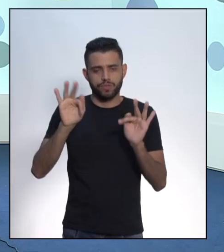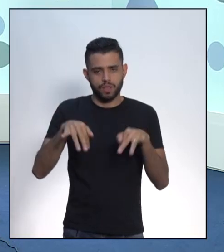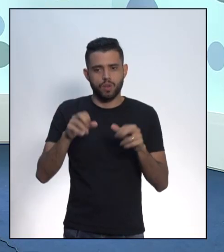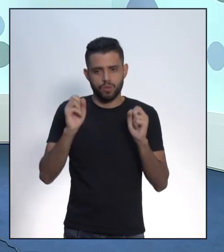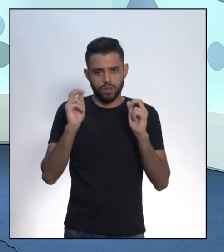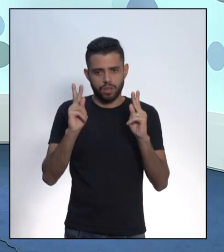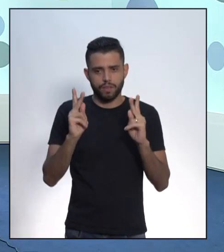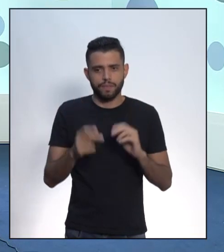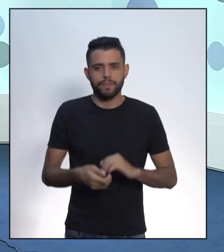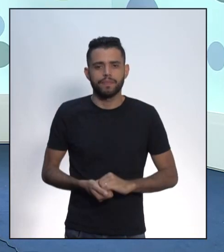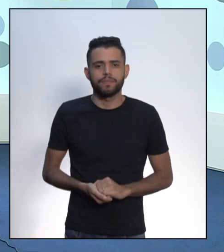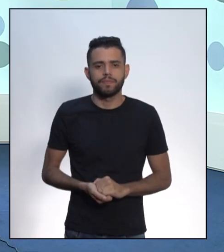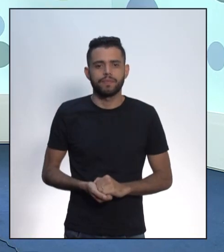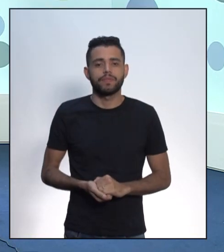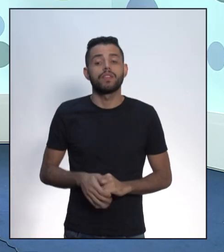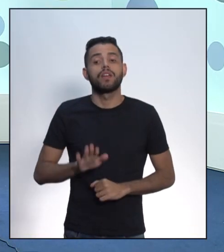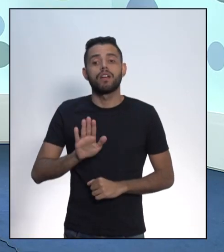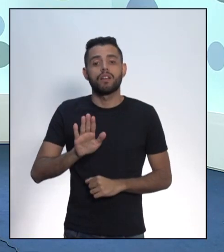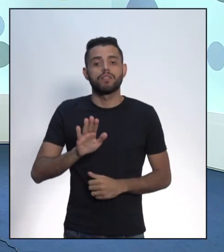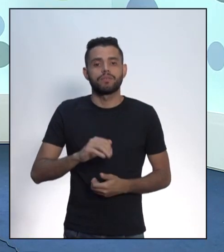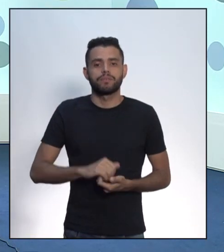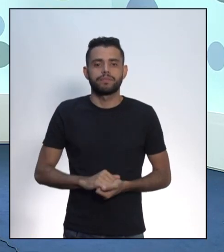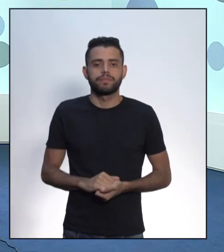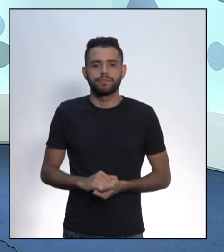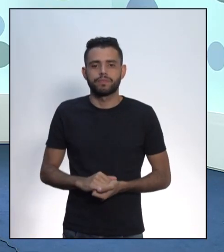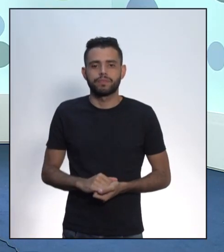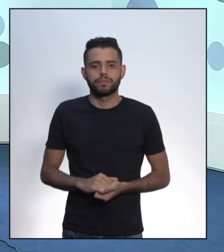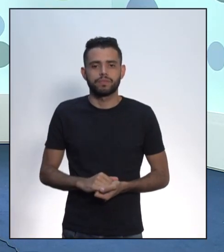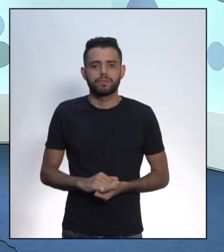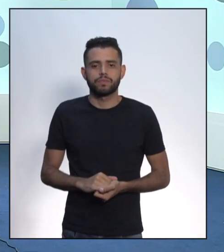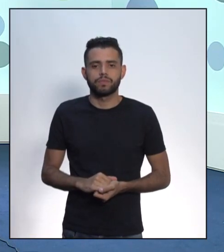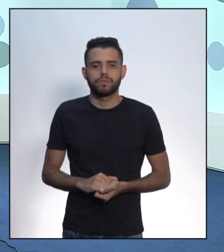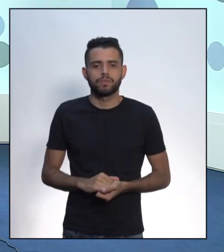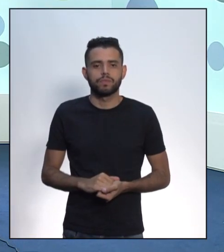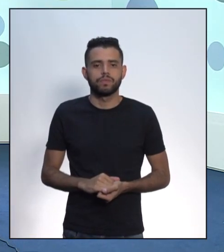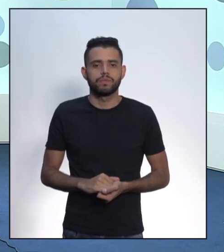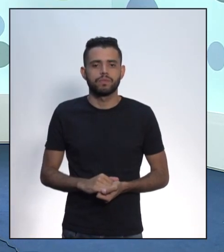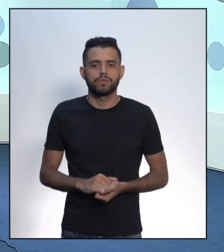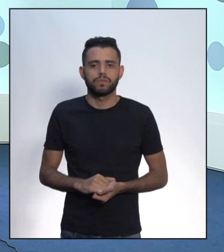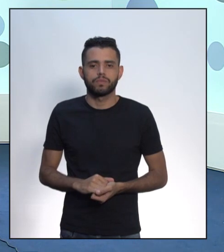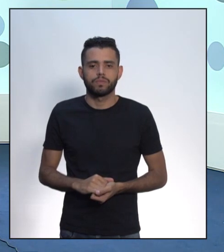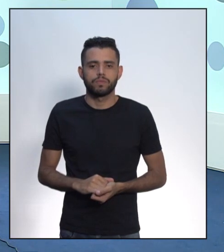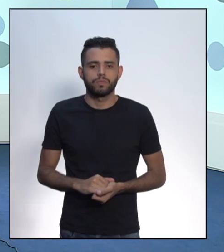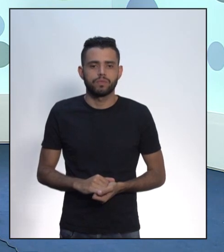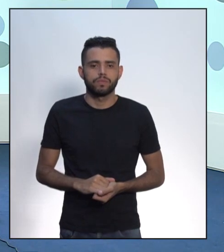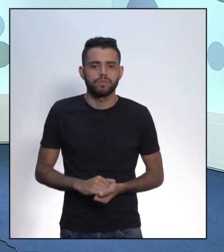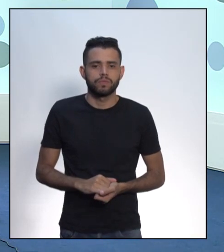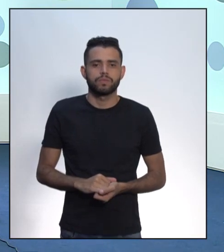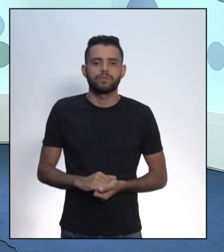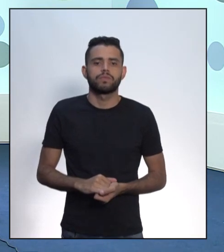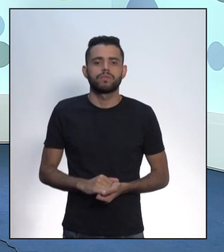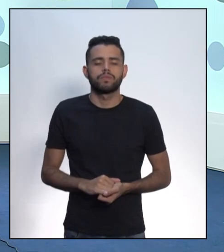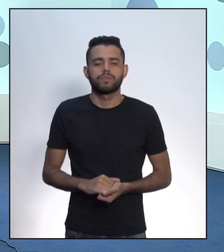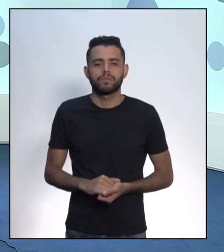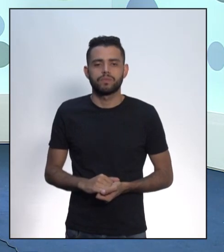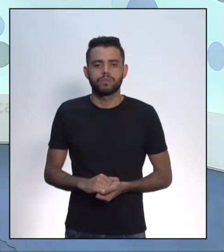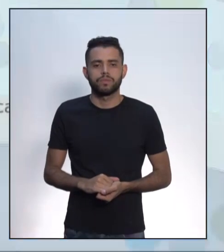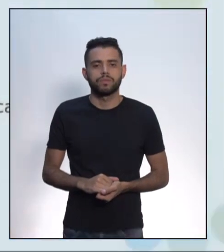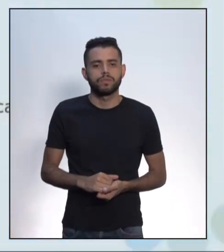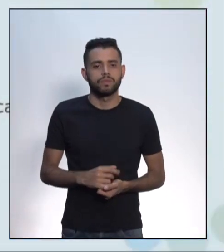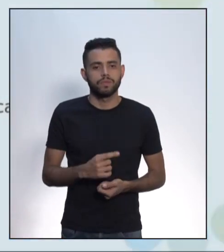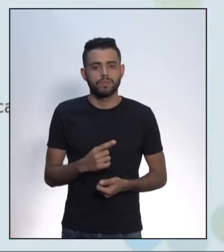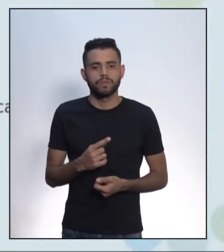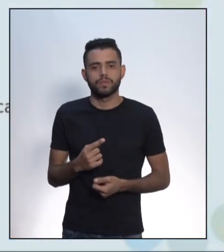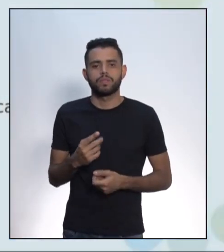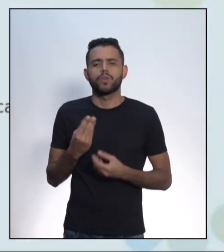ok? Tem aqui vou voltar um pouquinho só, esqueci. Para montar esse filtro,